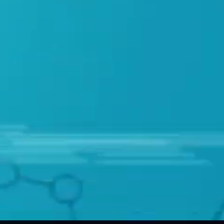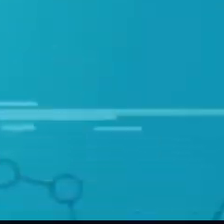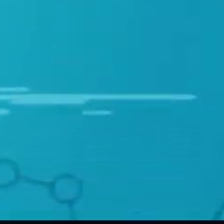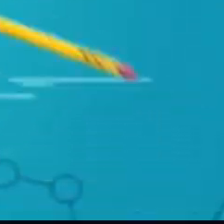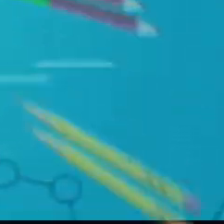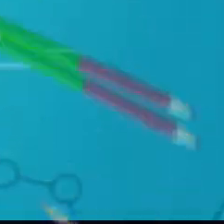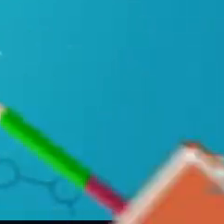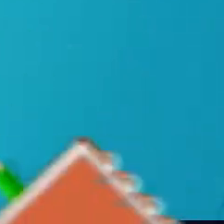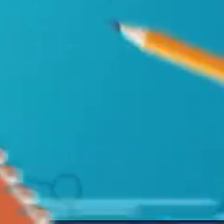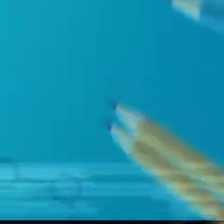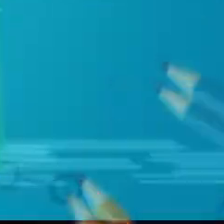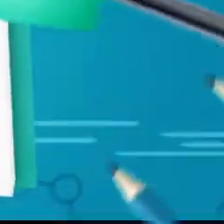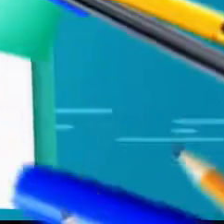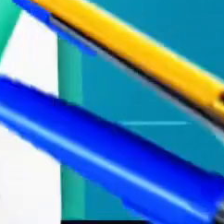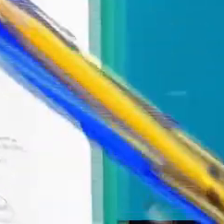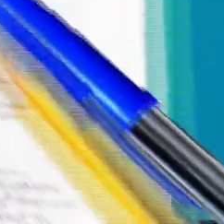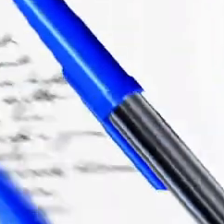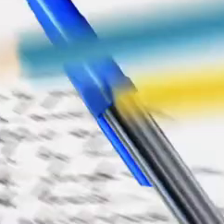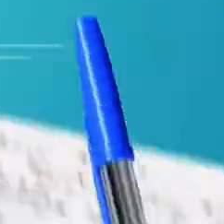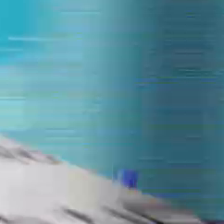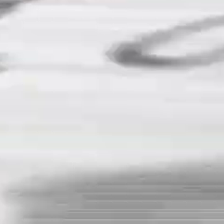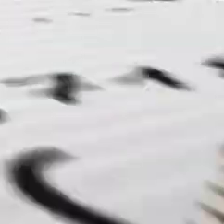E aí